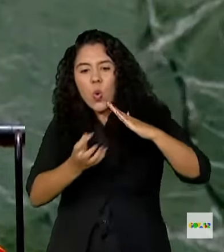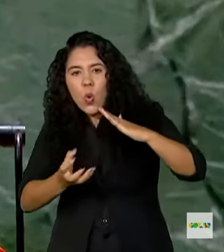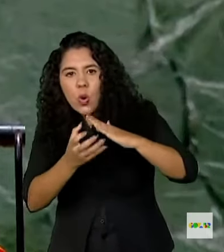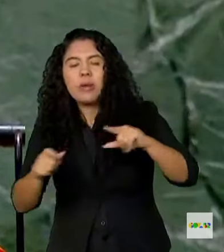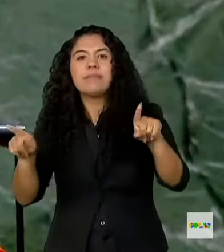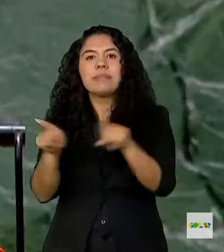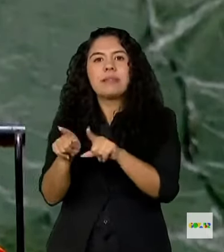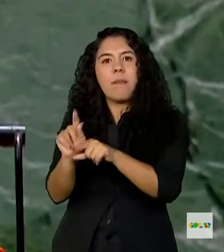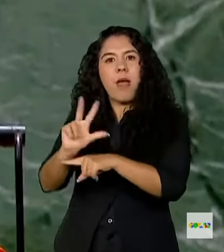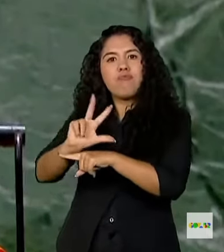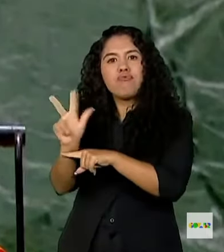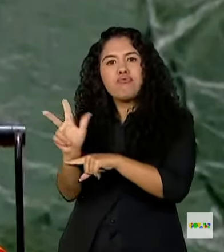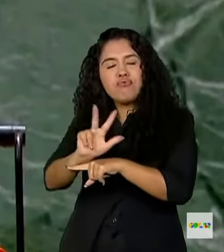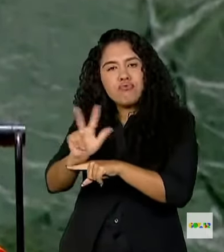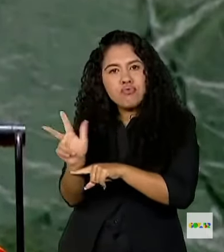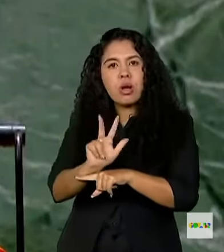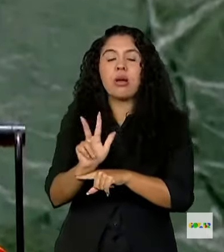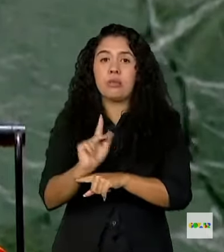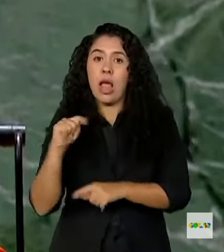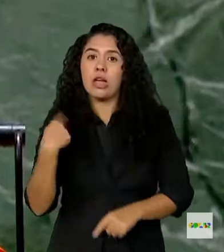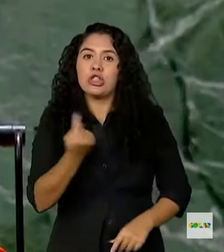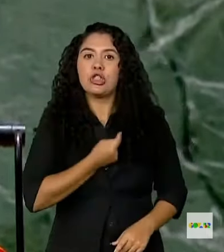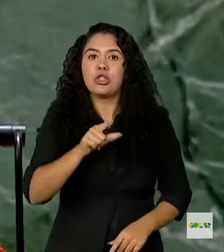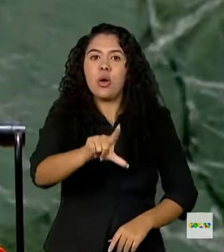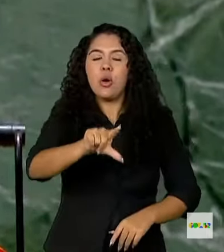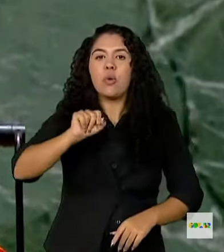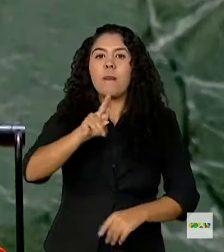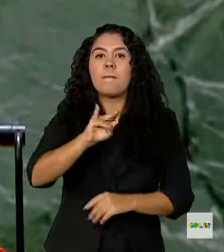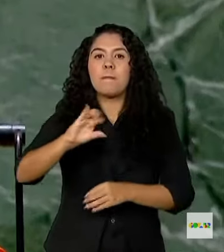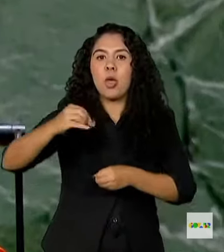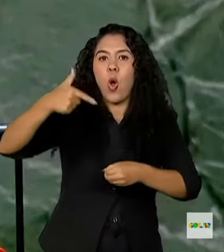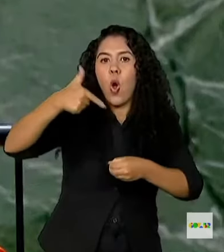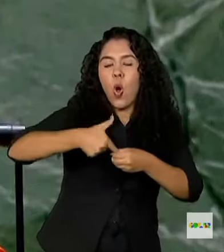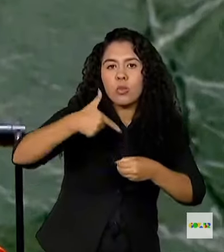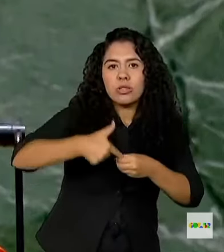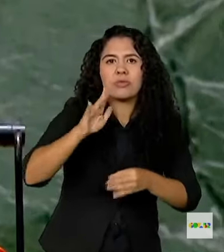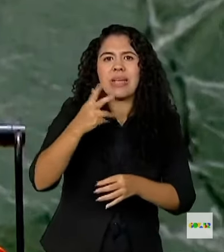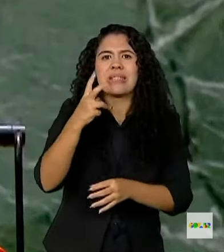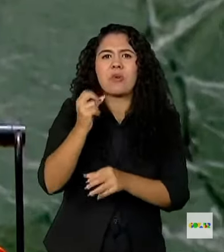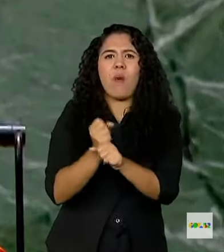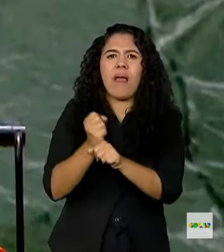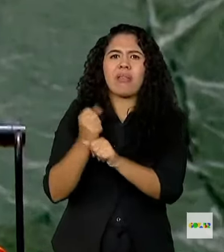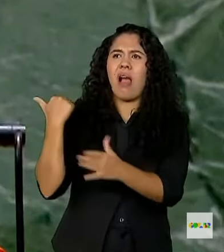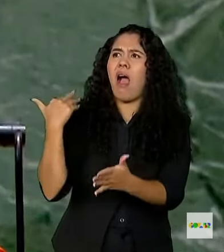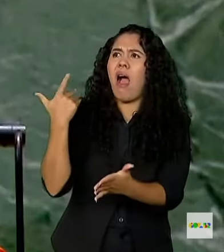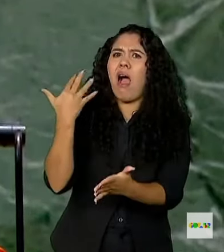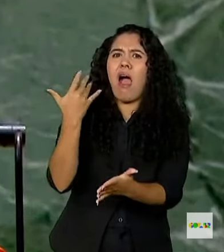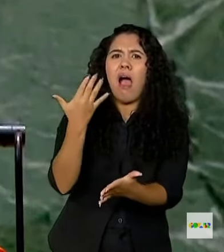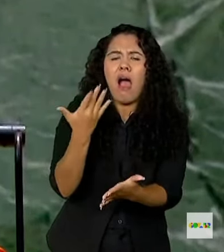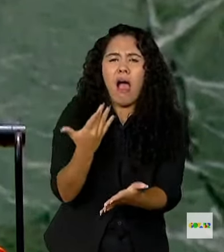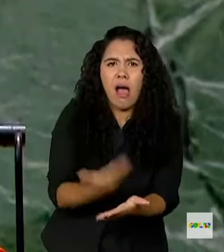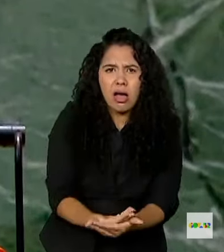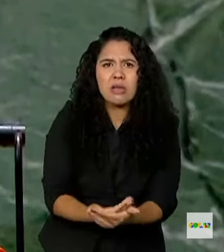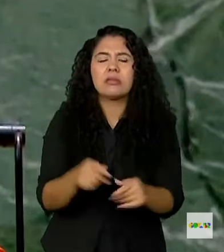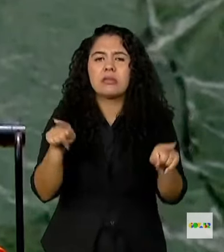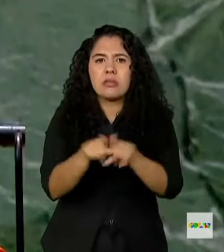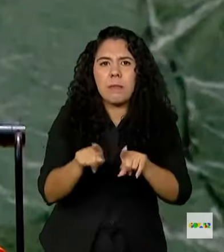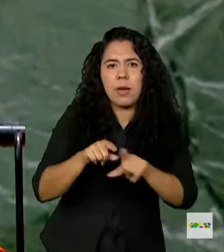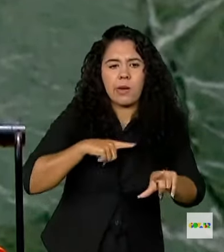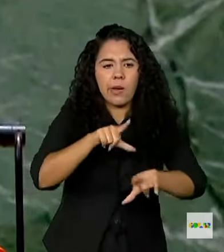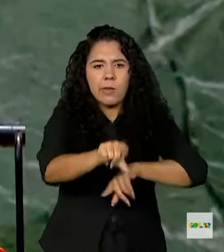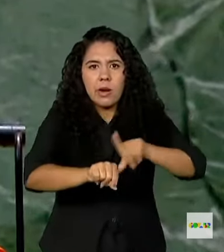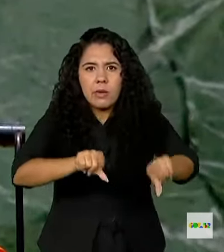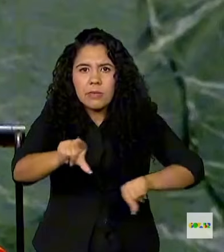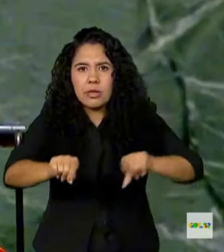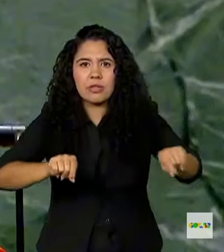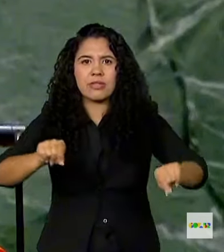Fizemos opção pelos biocombustíveis há 50 anos, muito antes que a discussão sobre energias alternativas